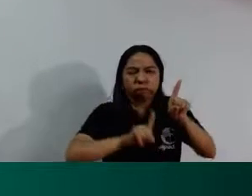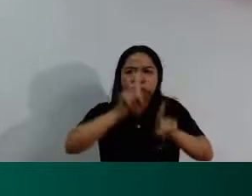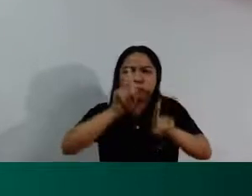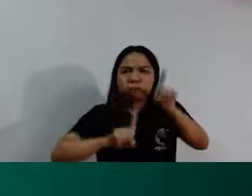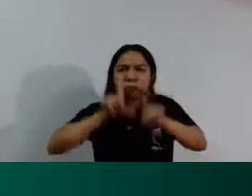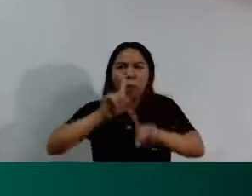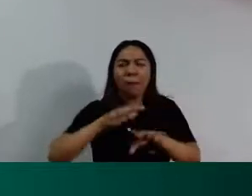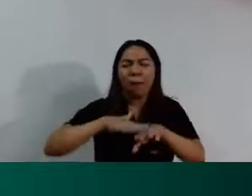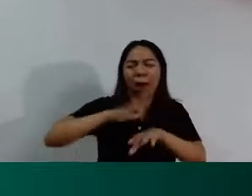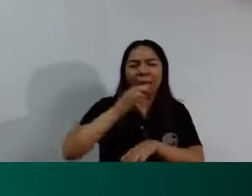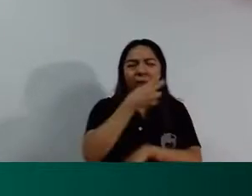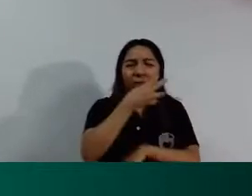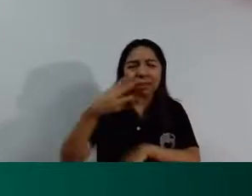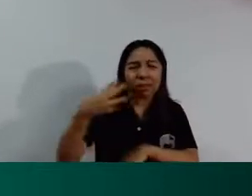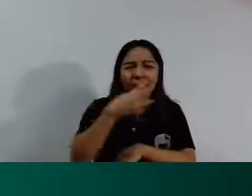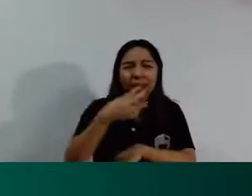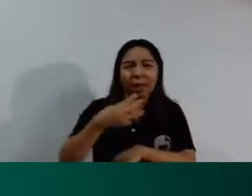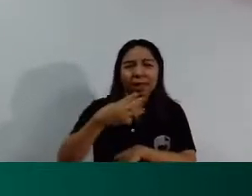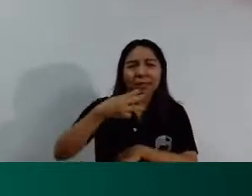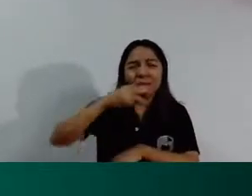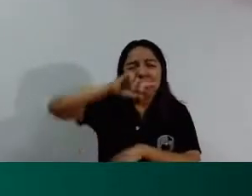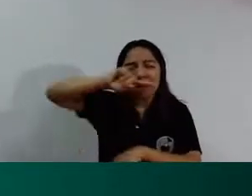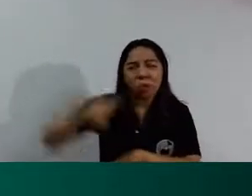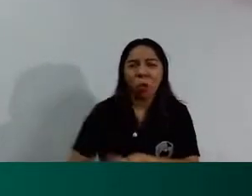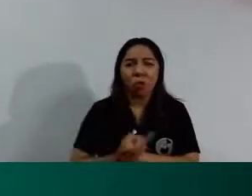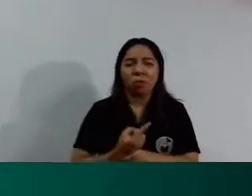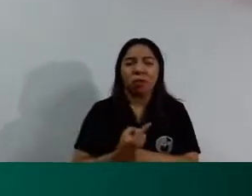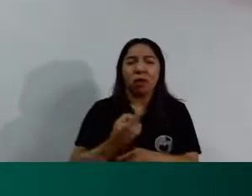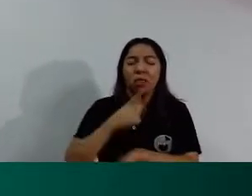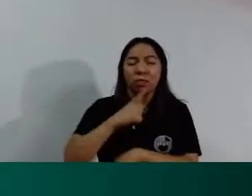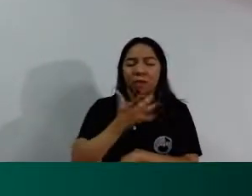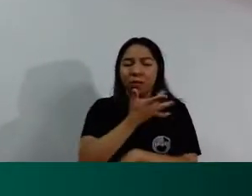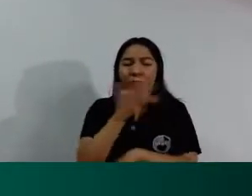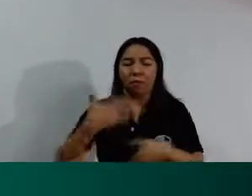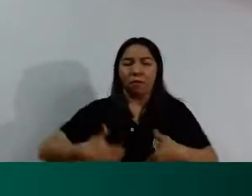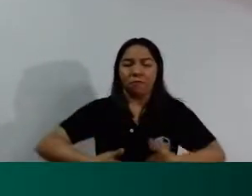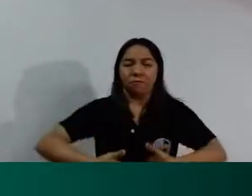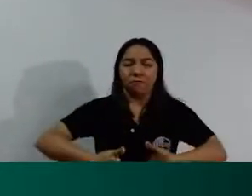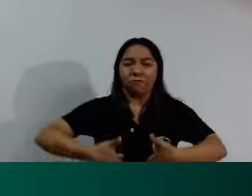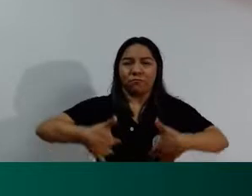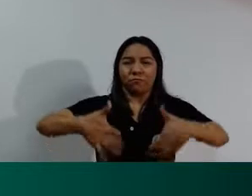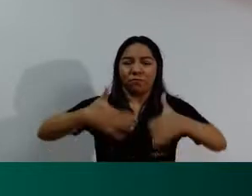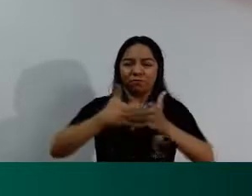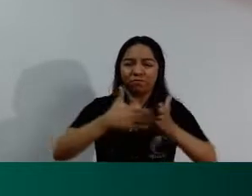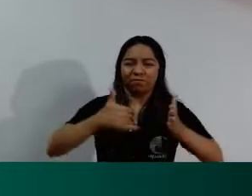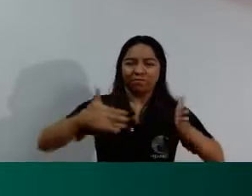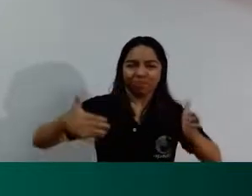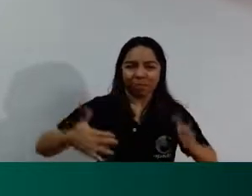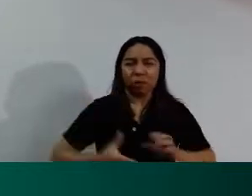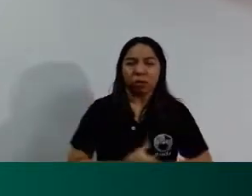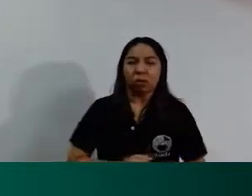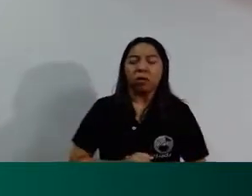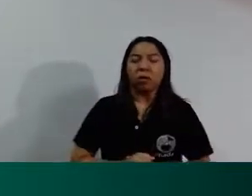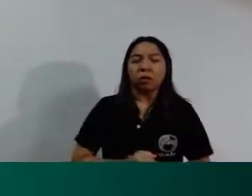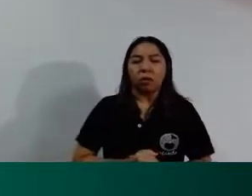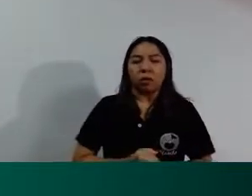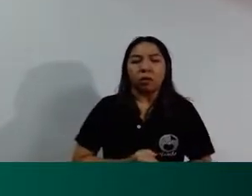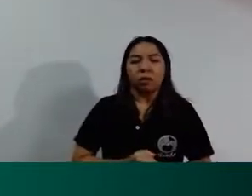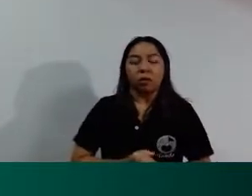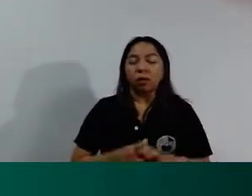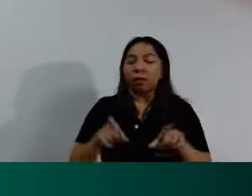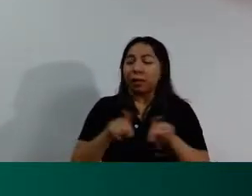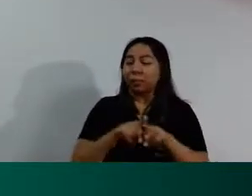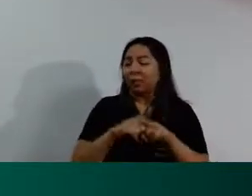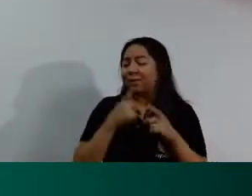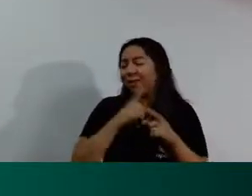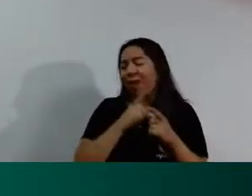33 milhões de pessoas estão passando homem nesse momento a outras